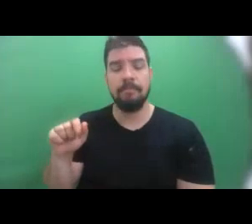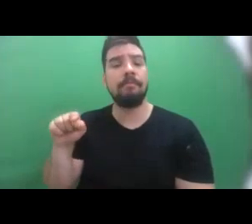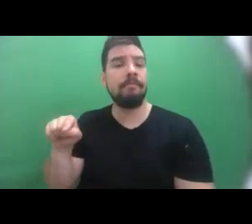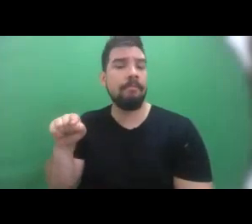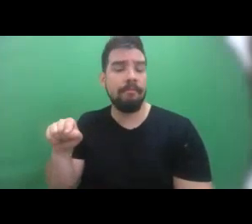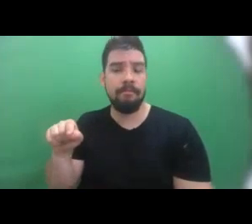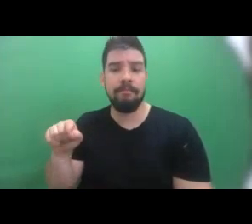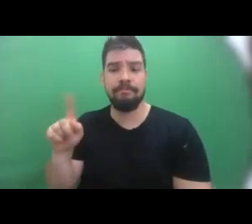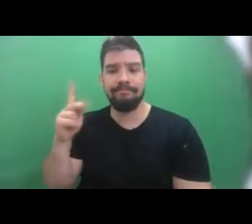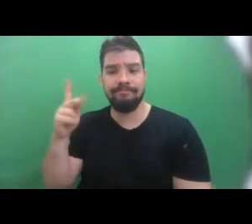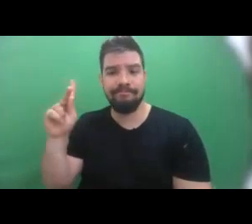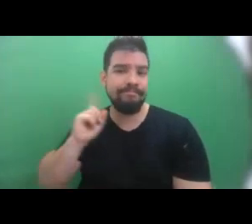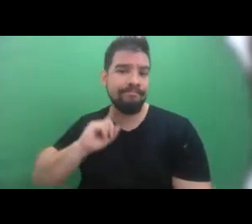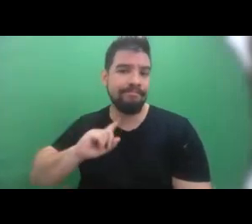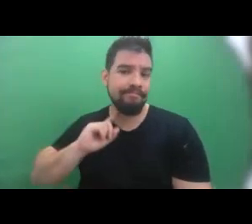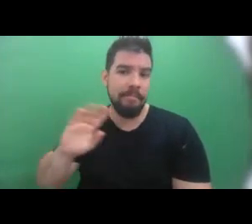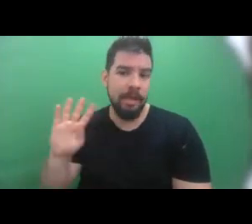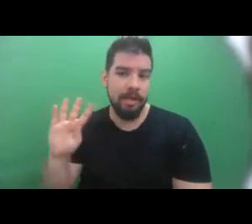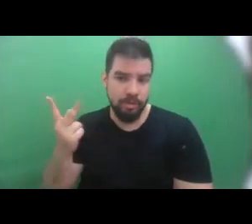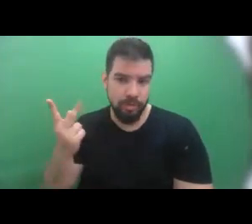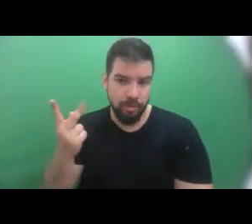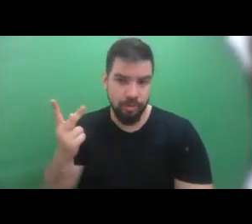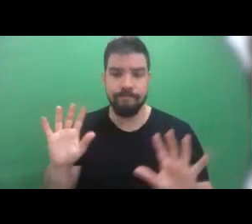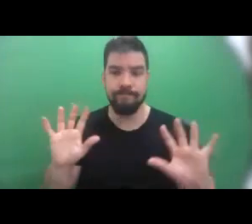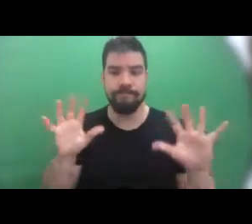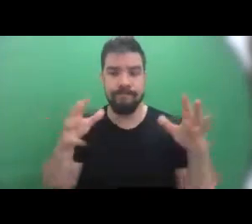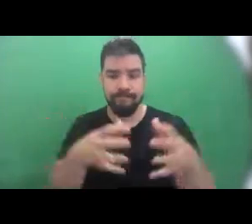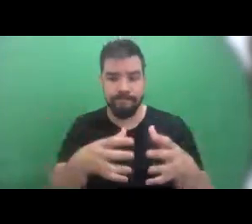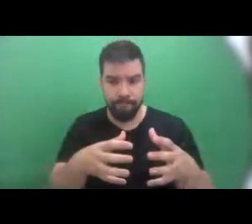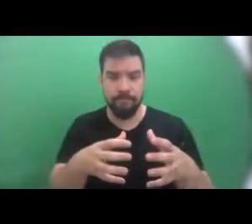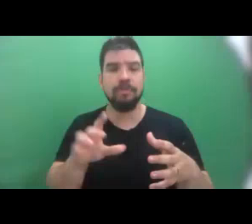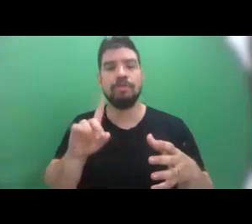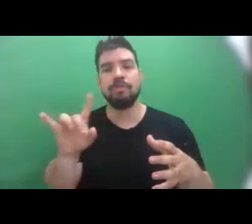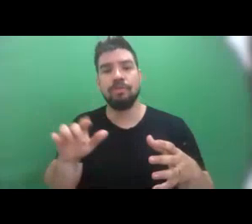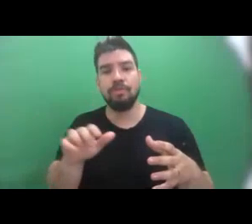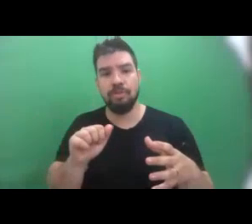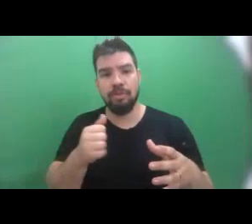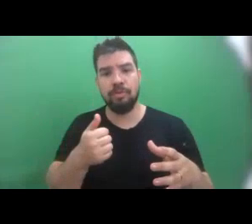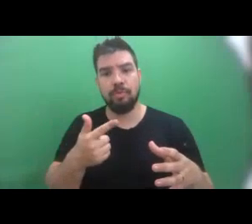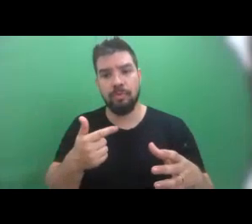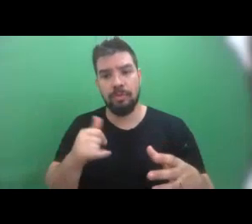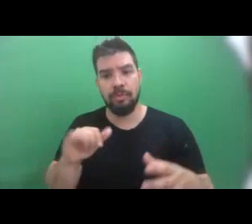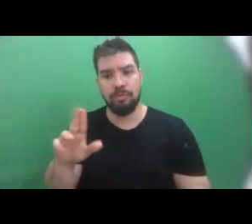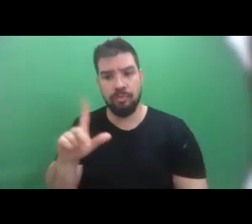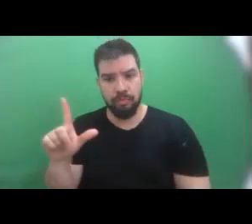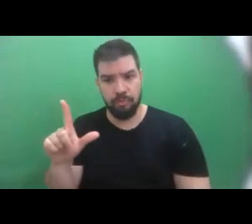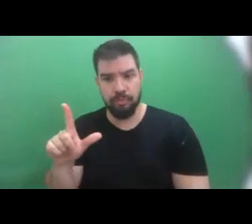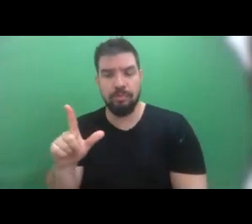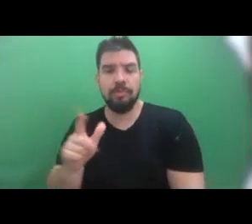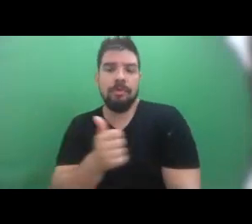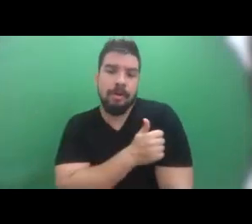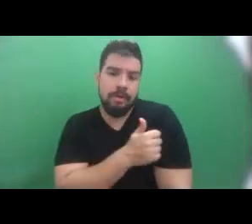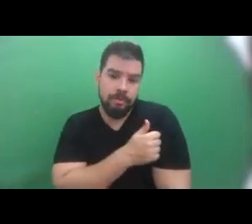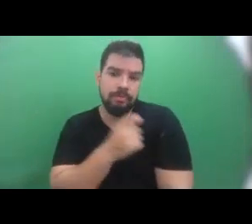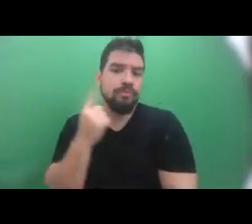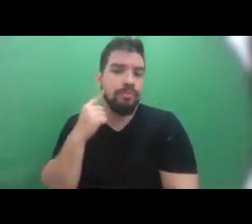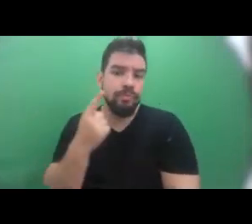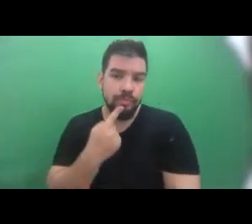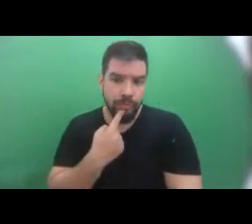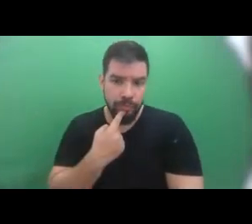a de Belo Horizonte será no dia 12/7, porque é onde nós temos alunos surdos, então nós teremos